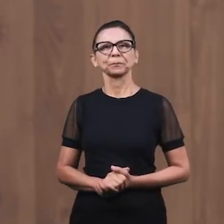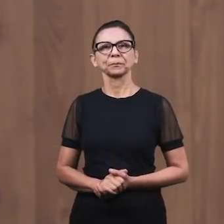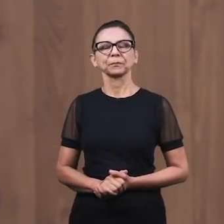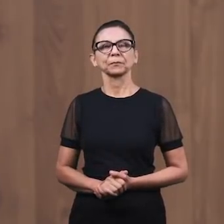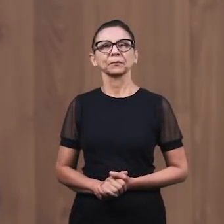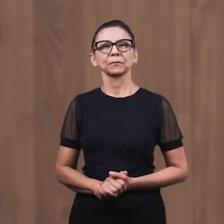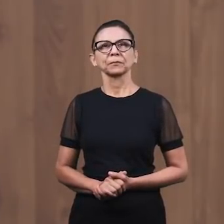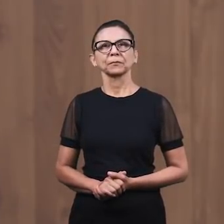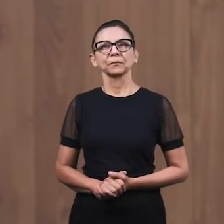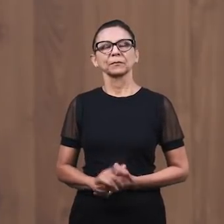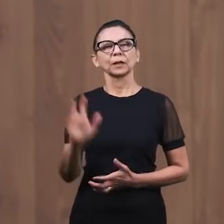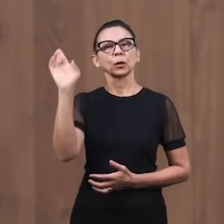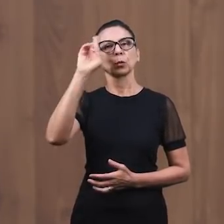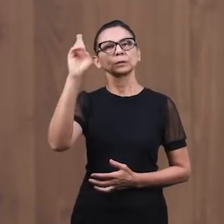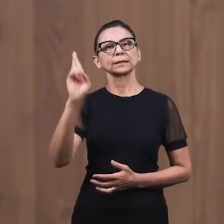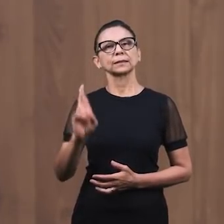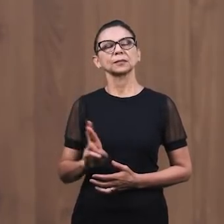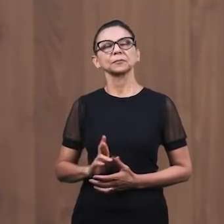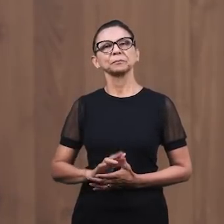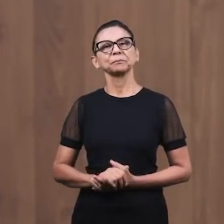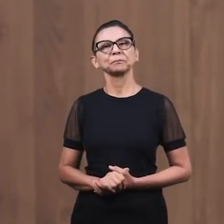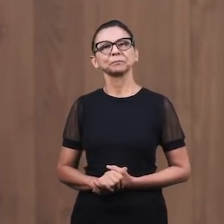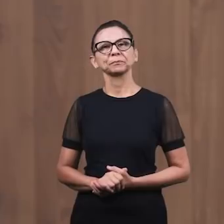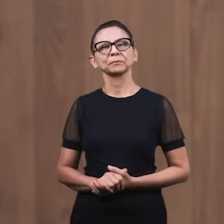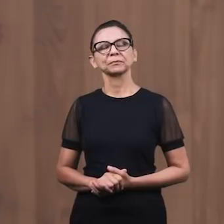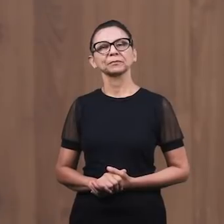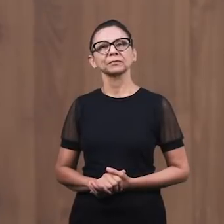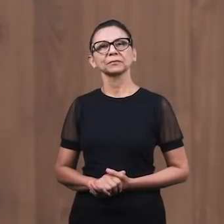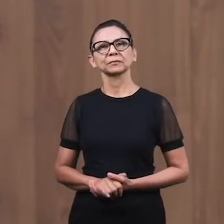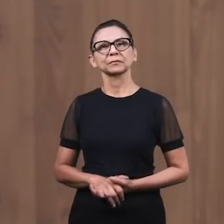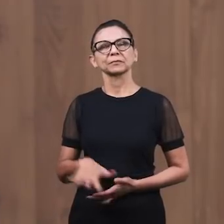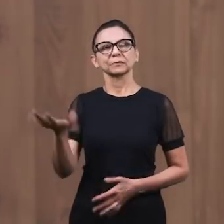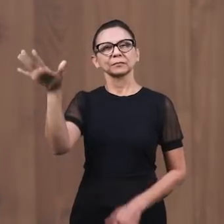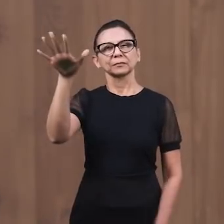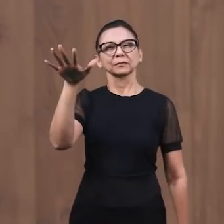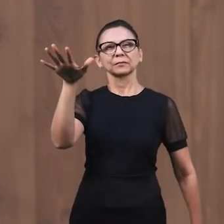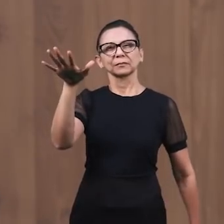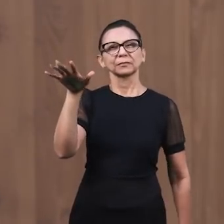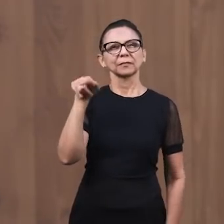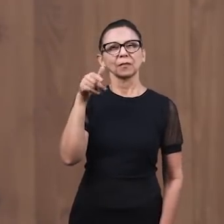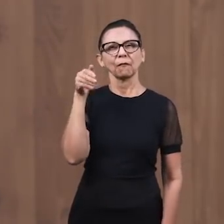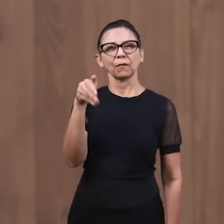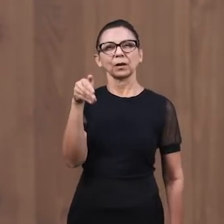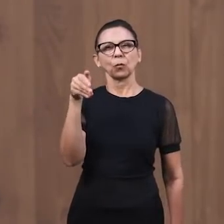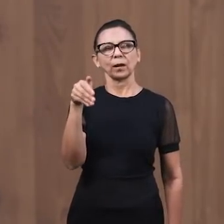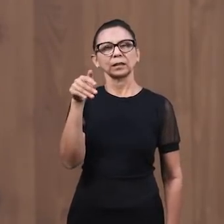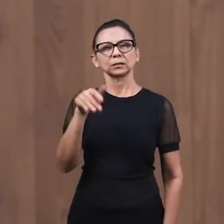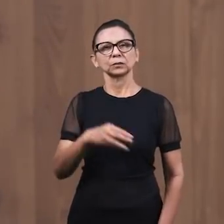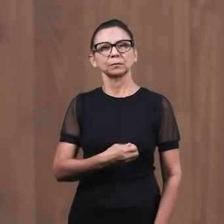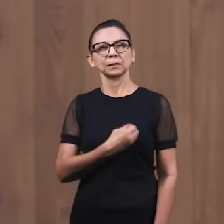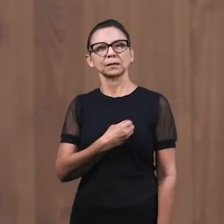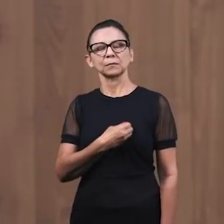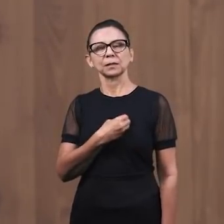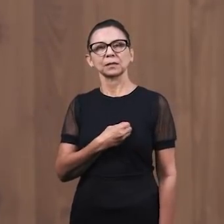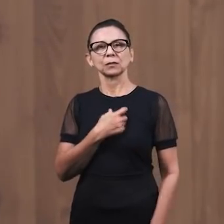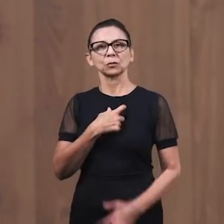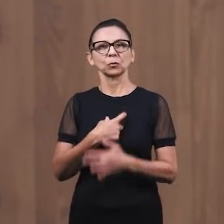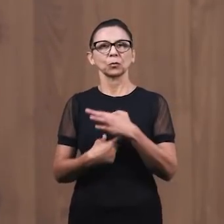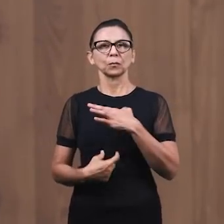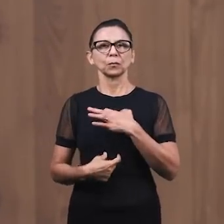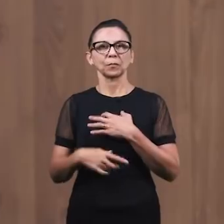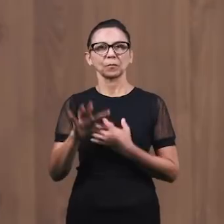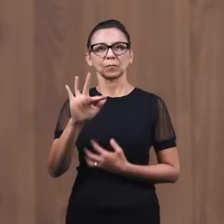caso nós iremos para a Bielorrússia. Ali na Bielorrússia nós temos a participação muito frequente do nosso